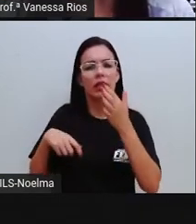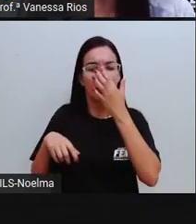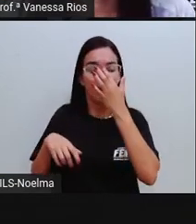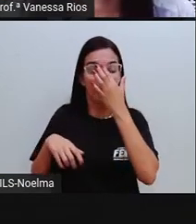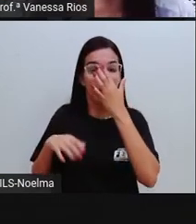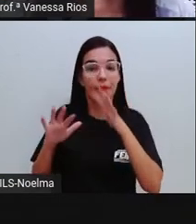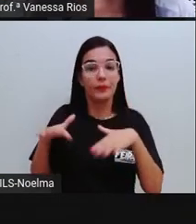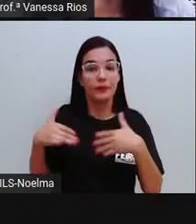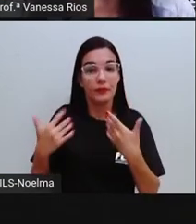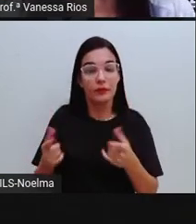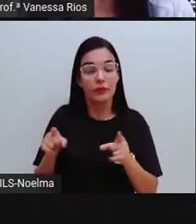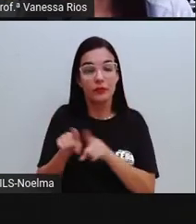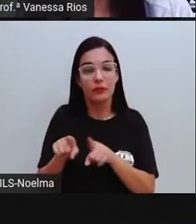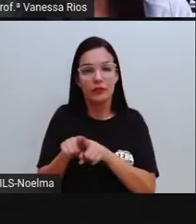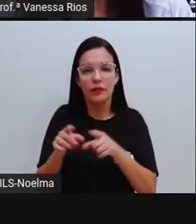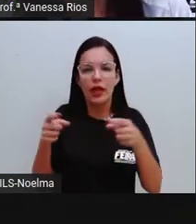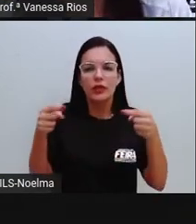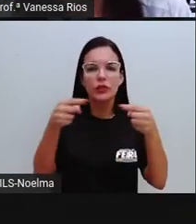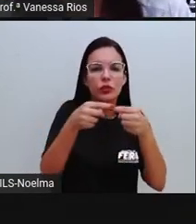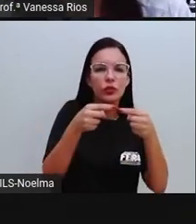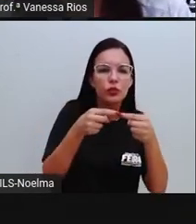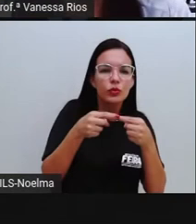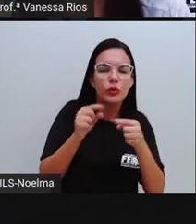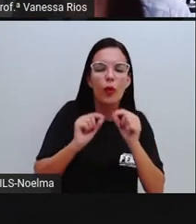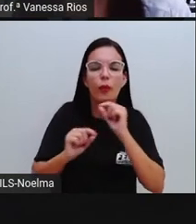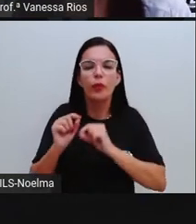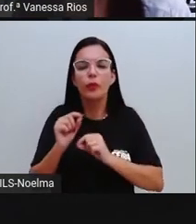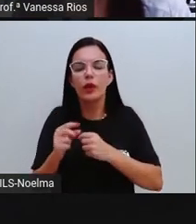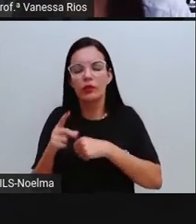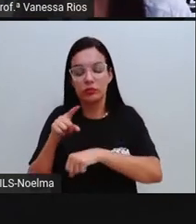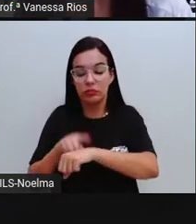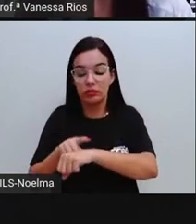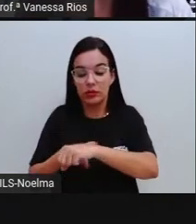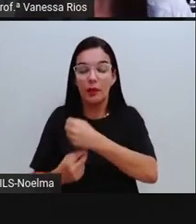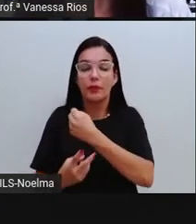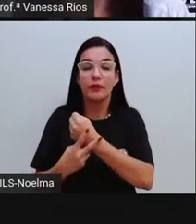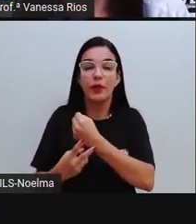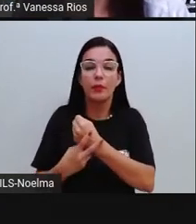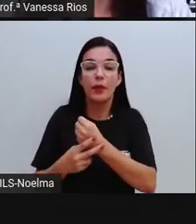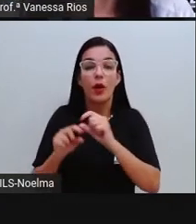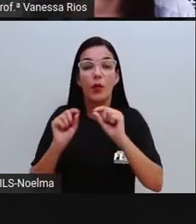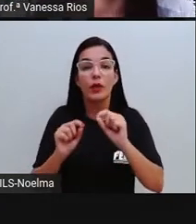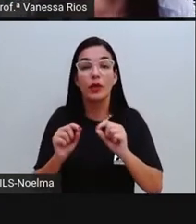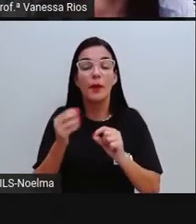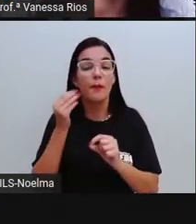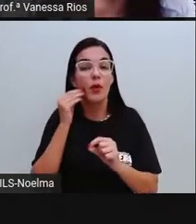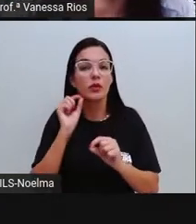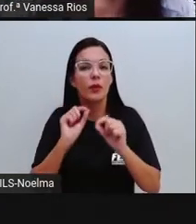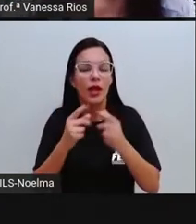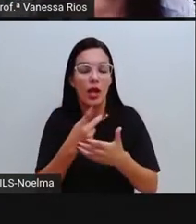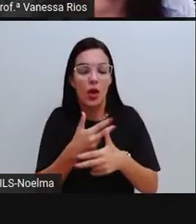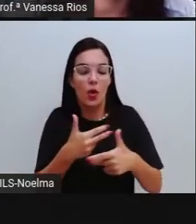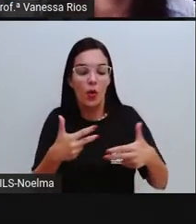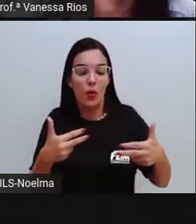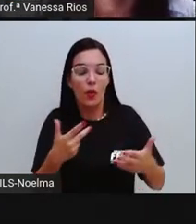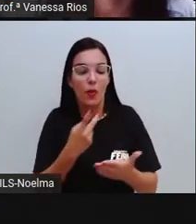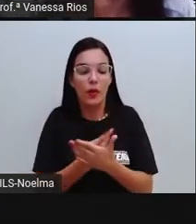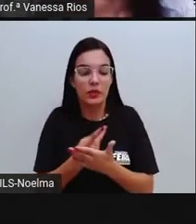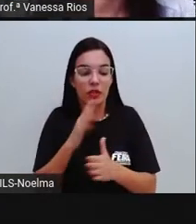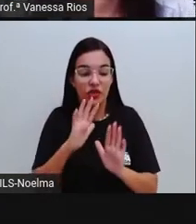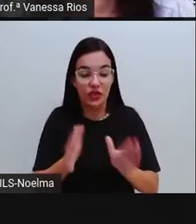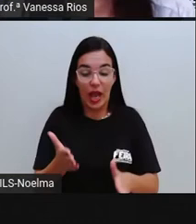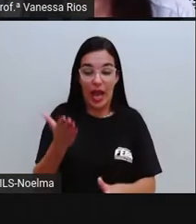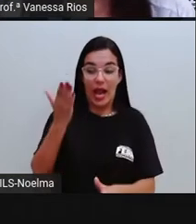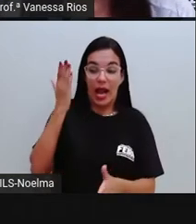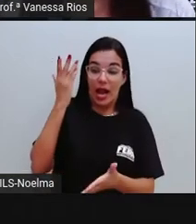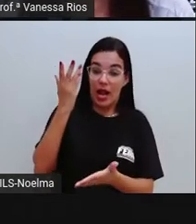E tentando aí associar os tempos verbais, que indicam coisas que já aconteceram, ações que já aconteceram,